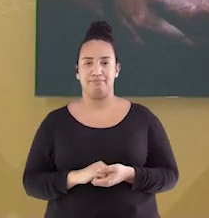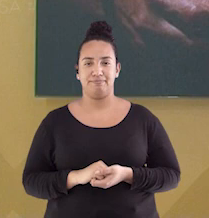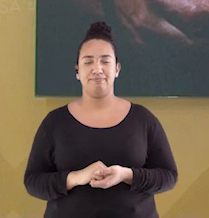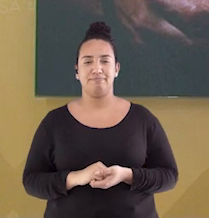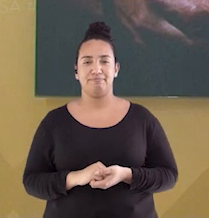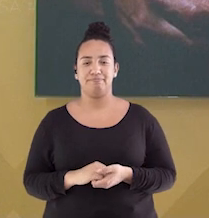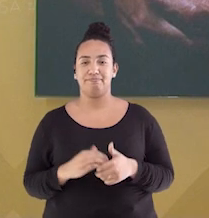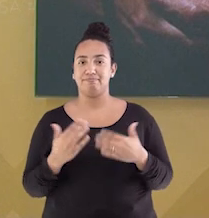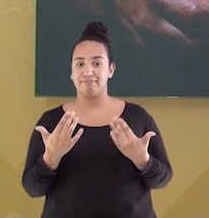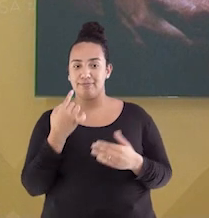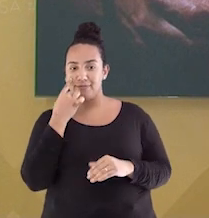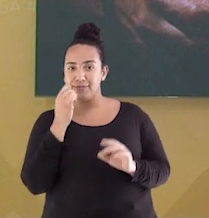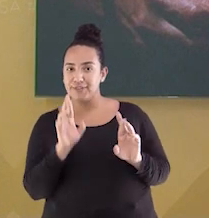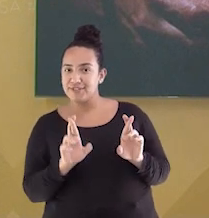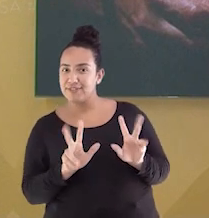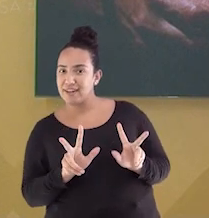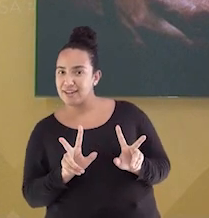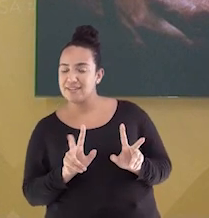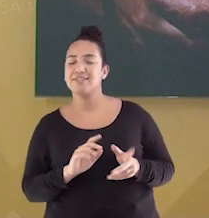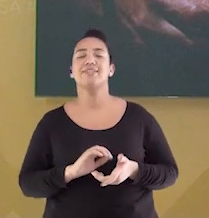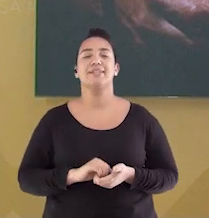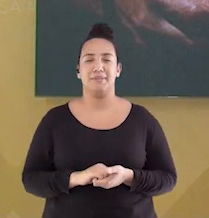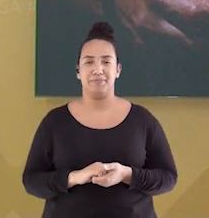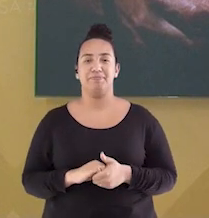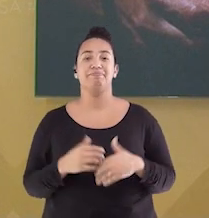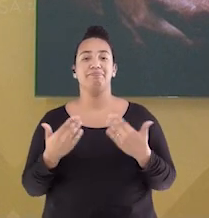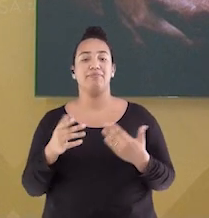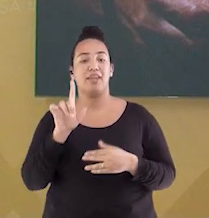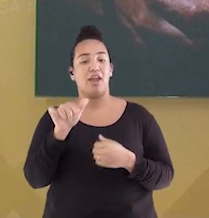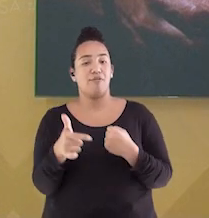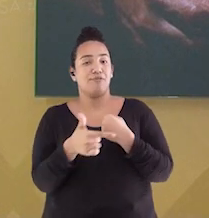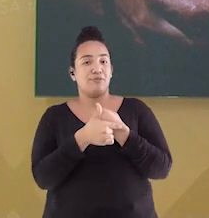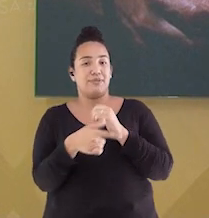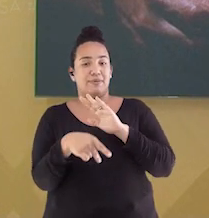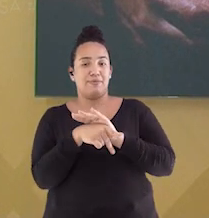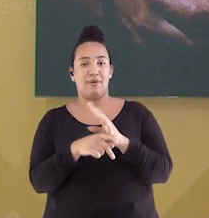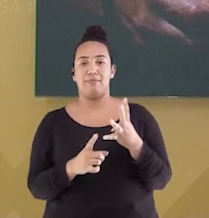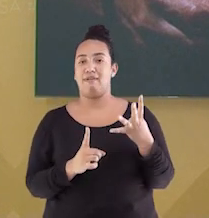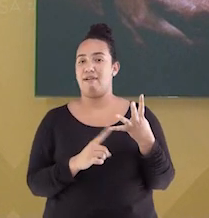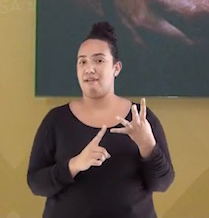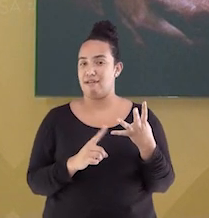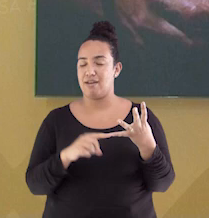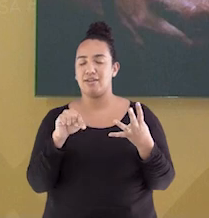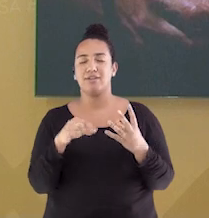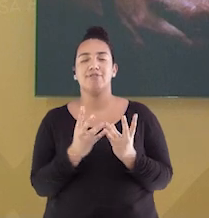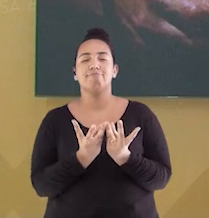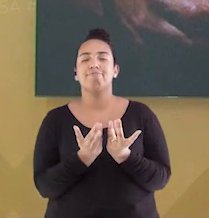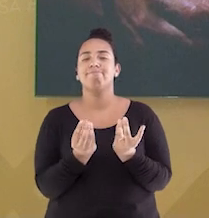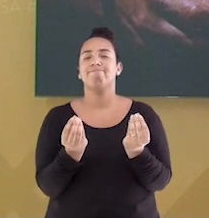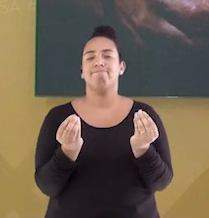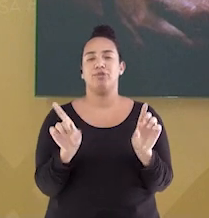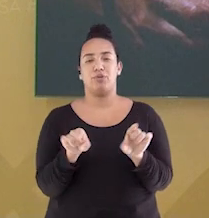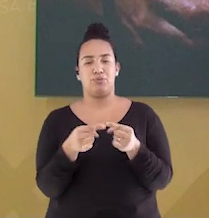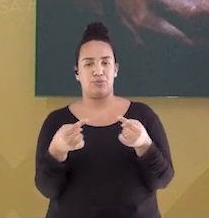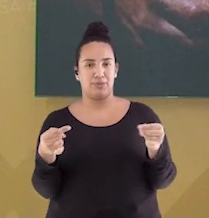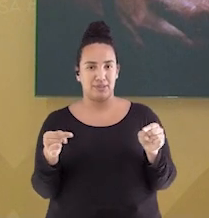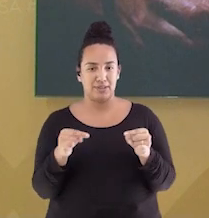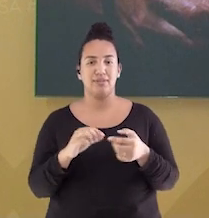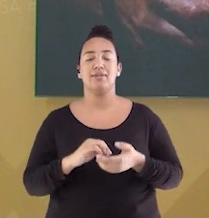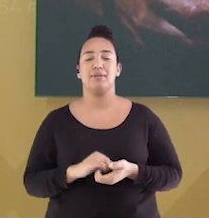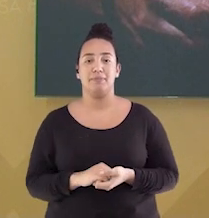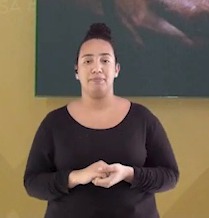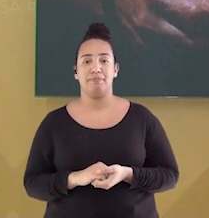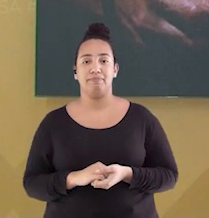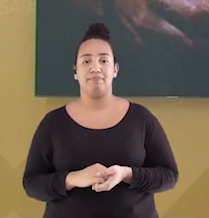Viram a diferença que deu? Esse é o papel da harmonia na música. Ela enriquece muito. No popular, ela enfeita